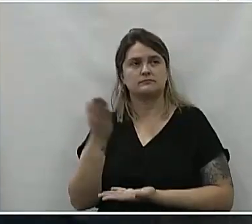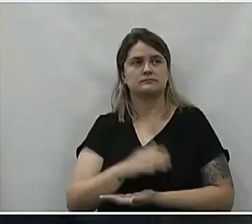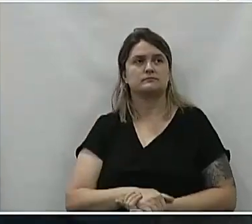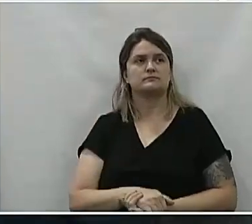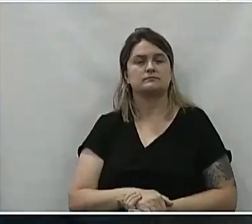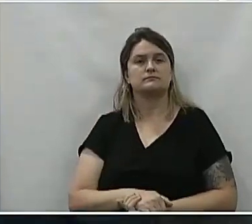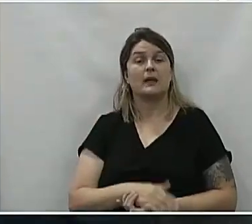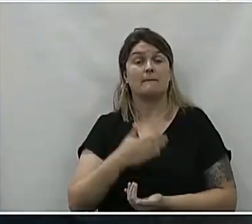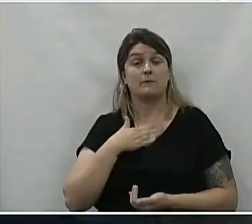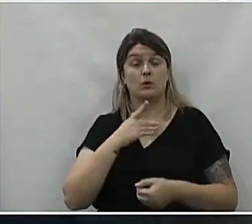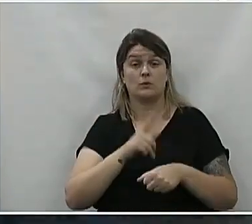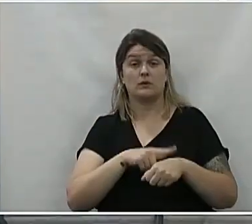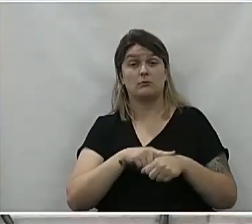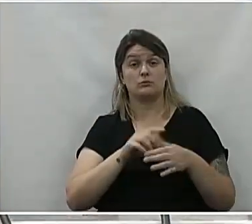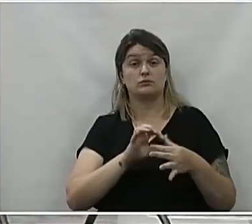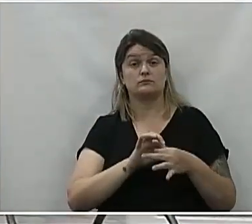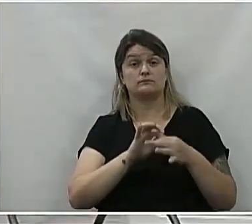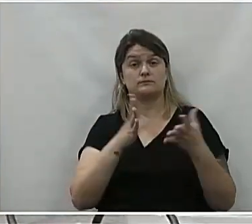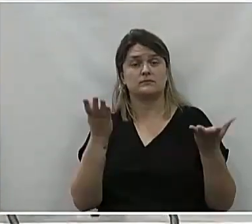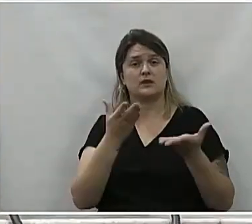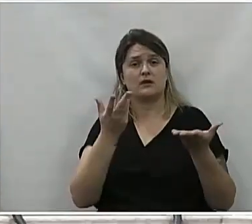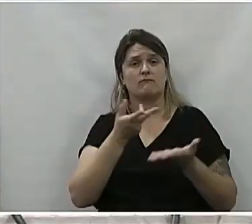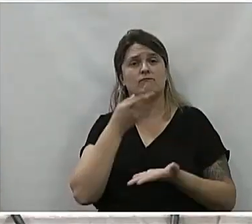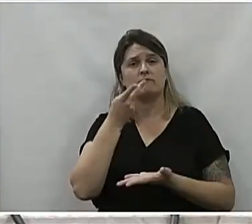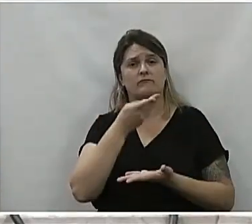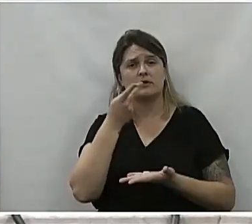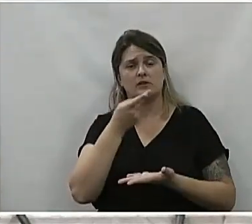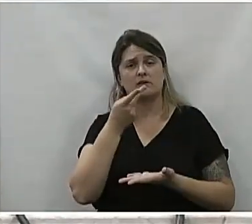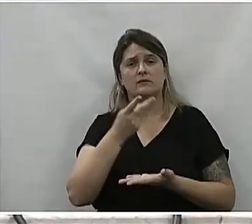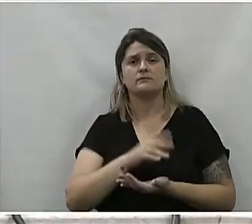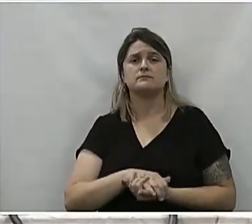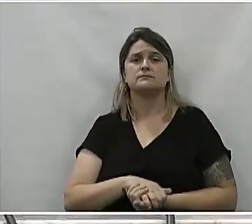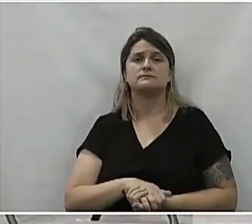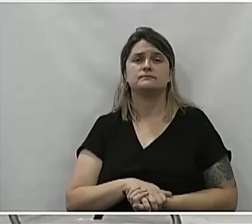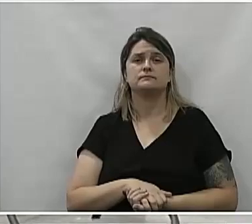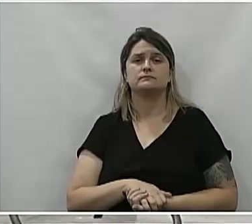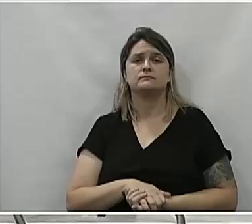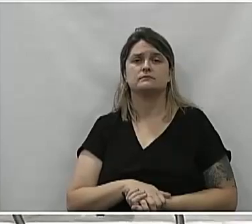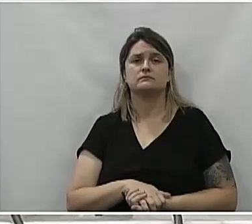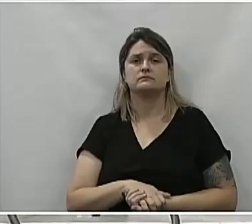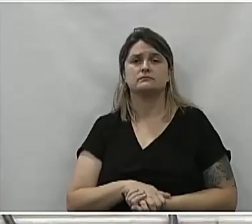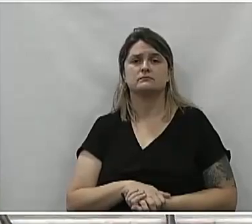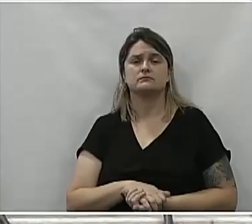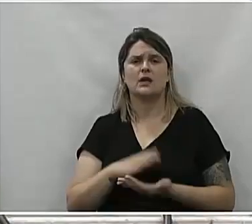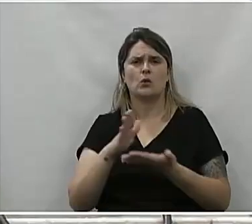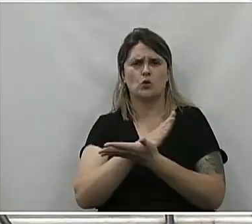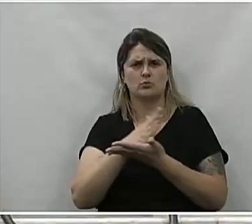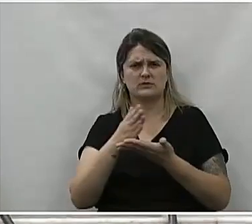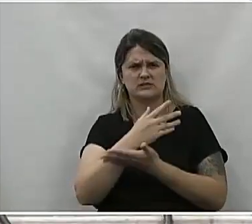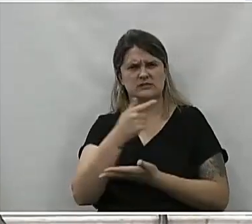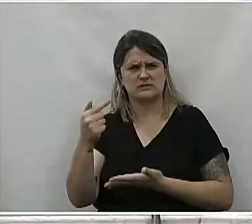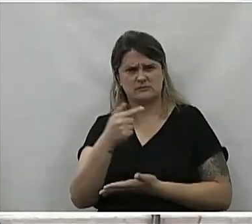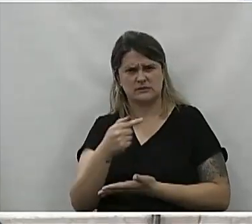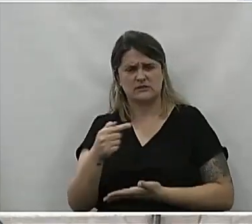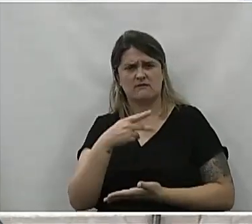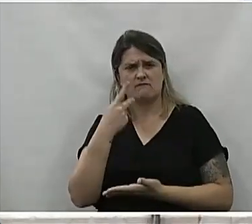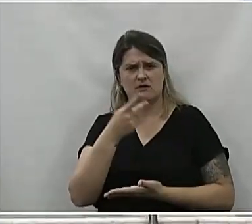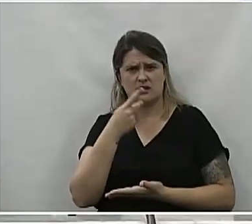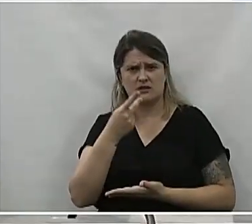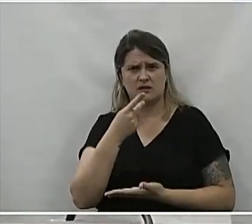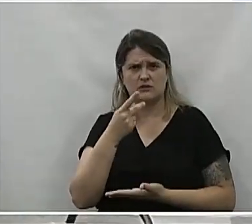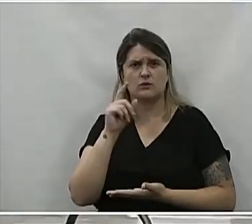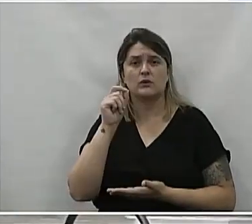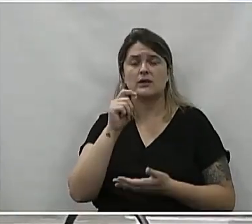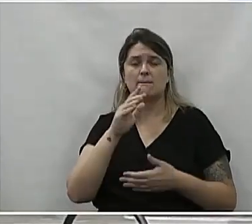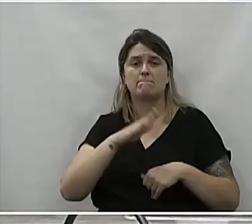Na minha palavra Livre de hoje Quero comentar Sobre O que foi já tratado Algumas semanas Aqui na Câmara Os assuntos